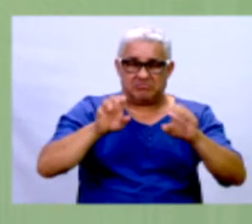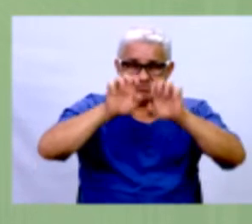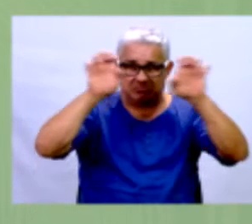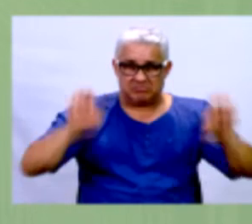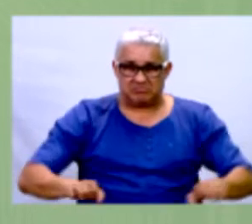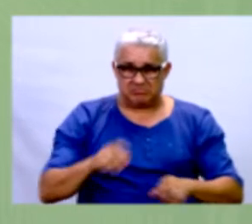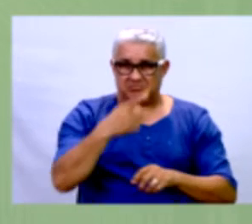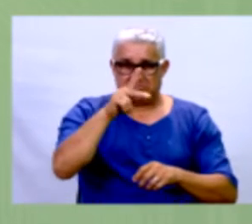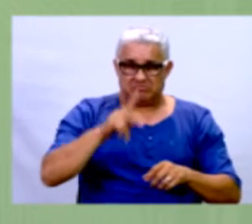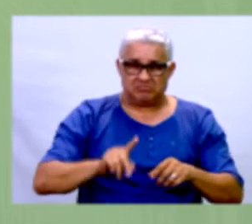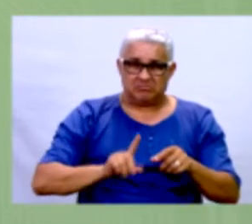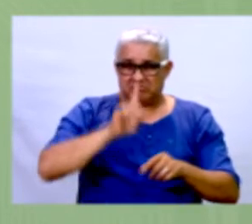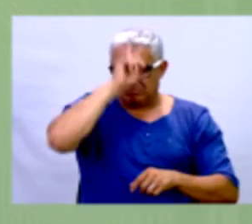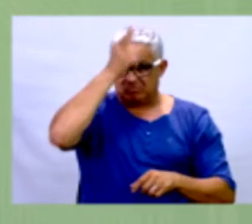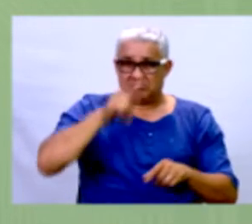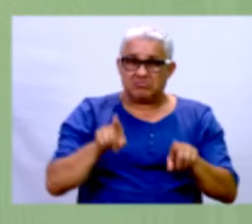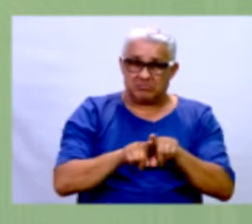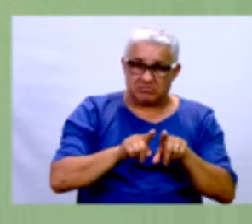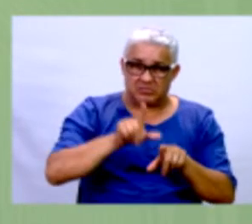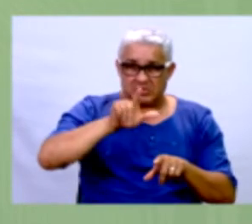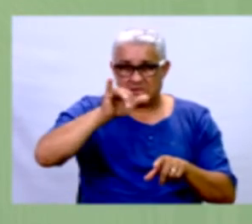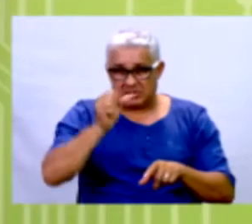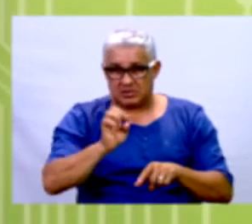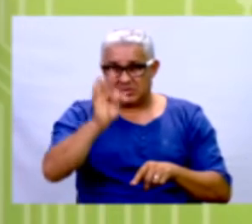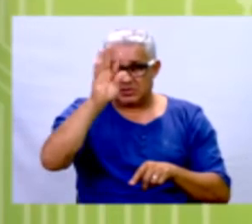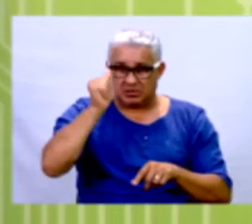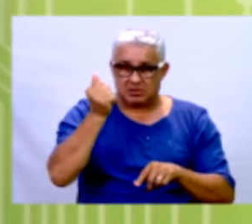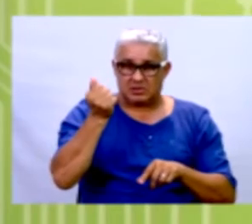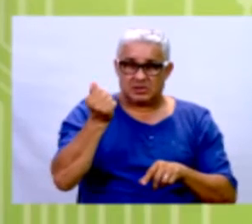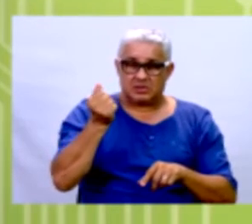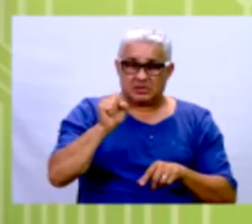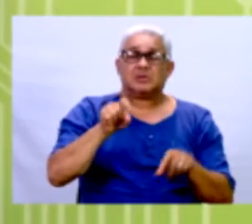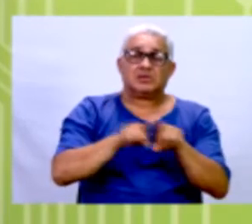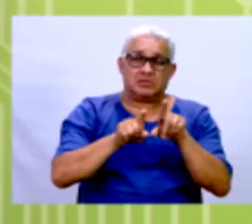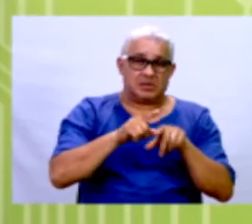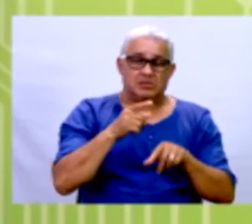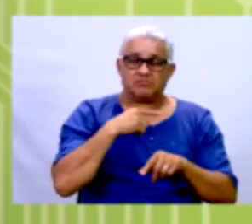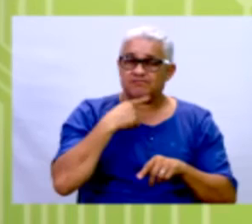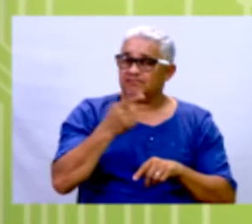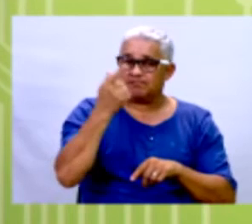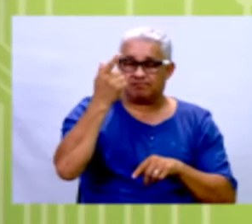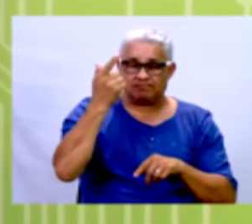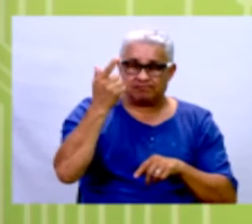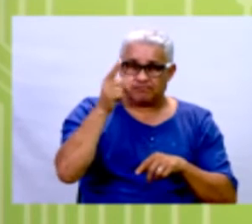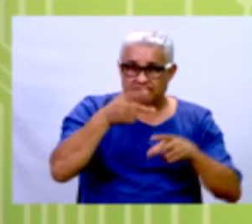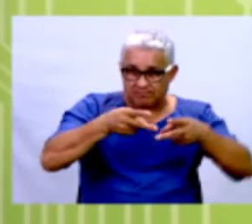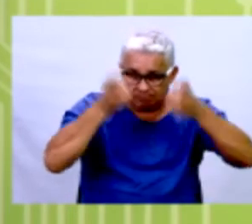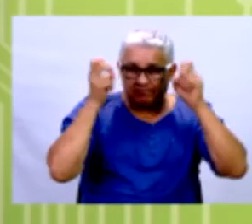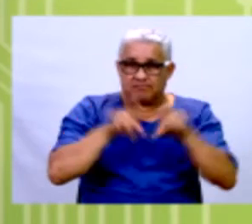temos as listas que são as listas não identificadas também, que a gente pode trabalhar nessas questões para